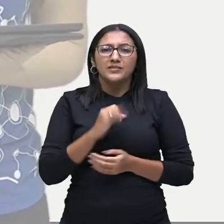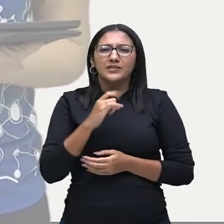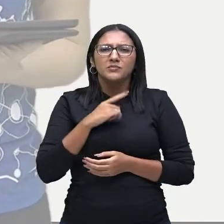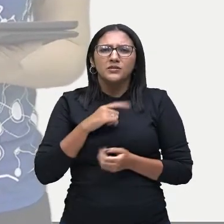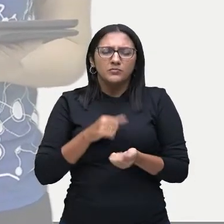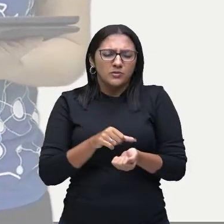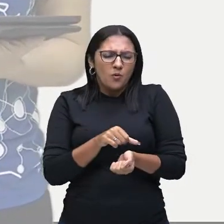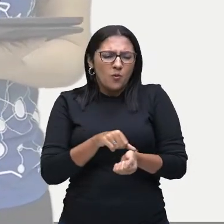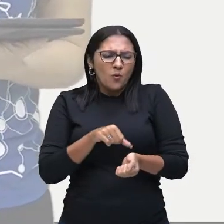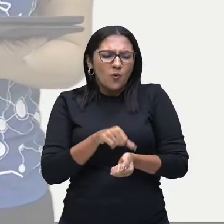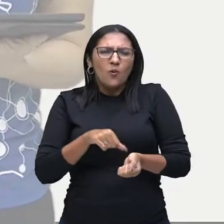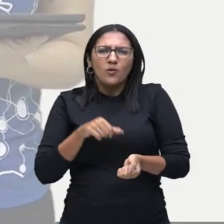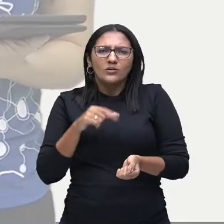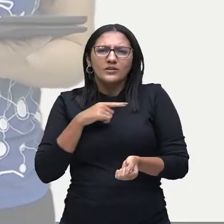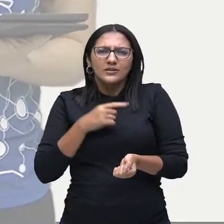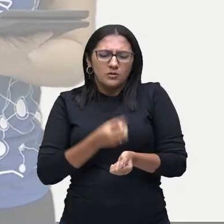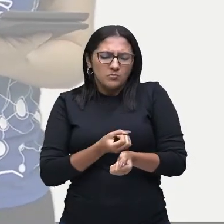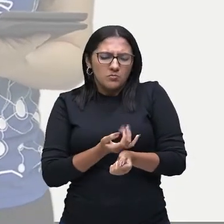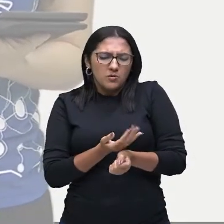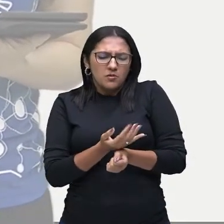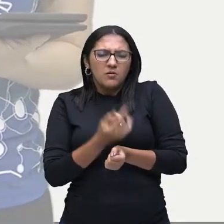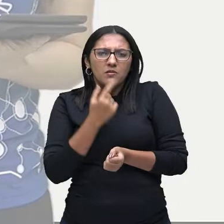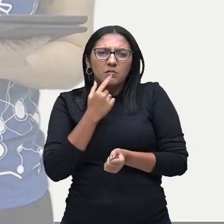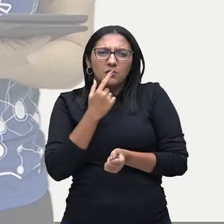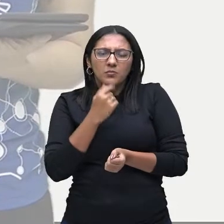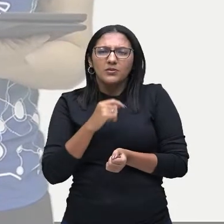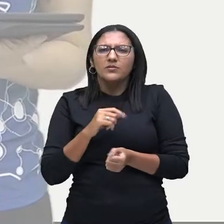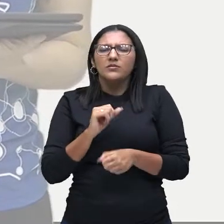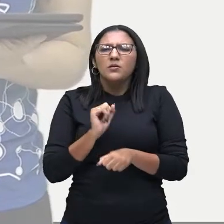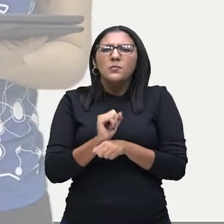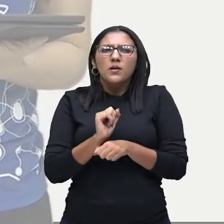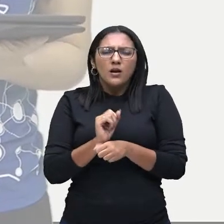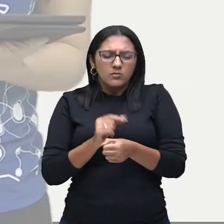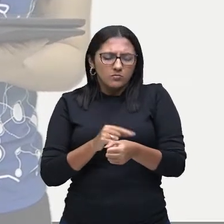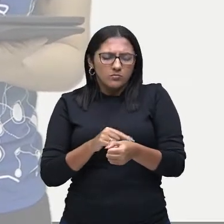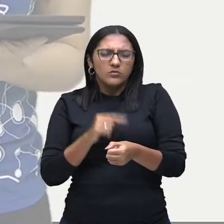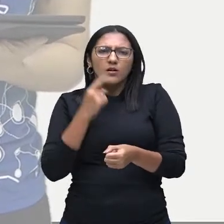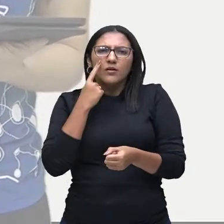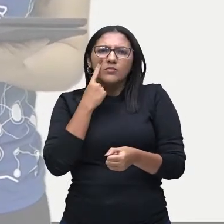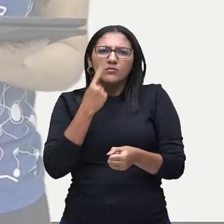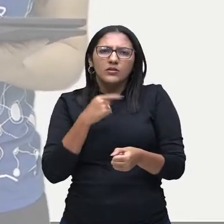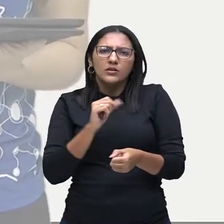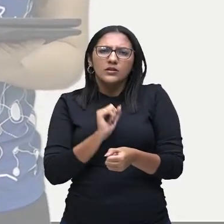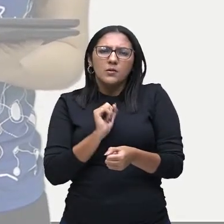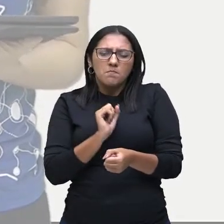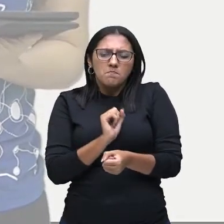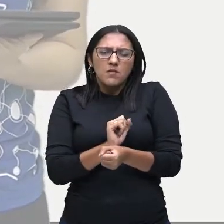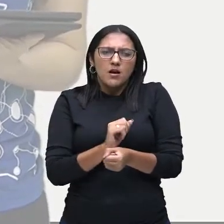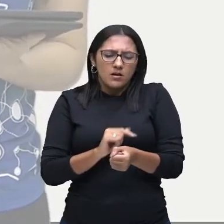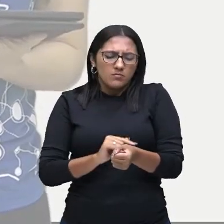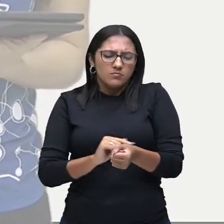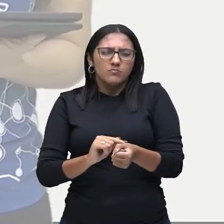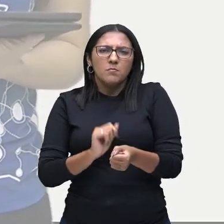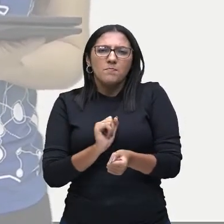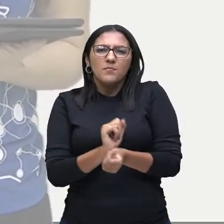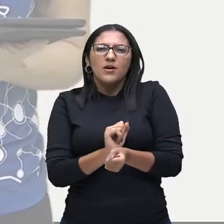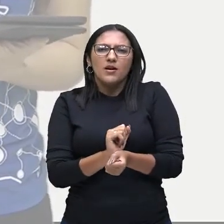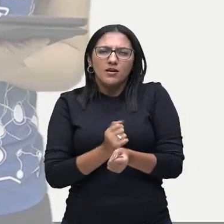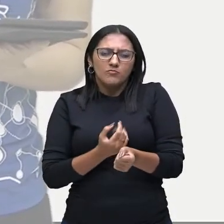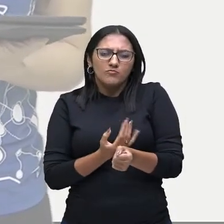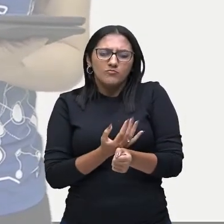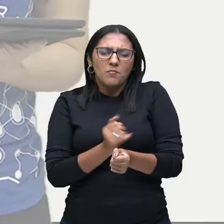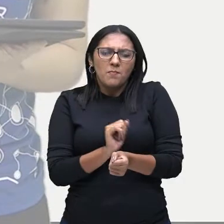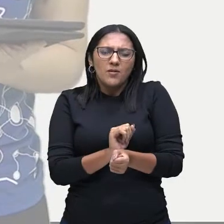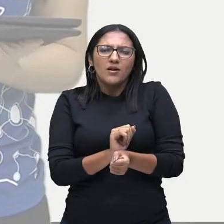machuca e sangra um pouquinho, depois de um tempinho, esse sangue ele não vai parar? A gente chama de estancar? Pois é,